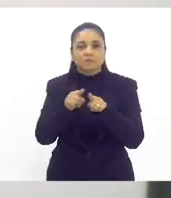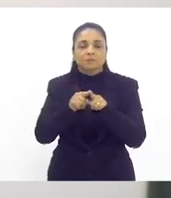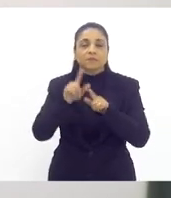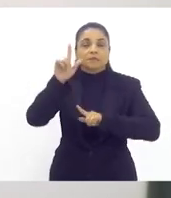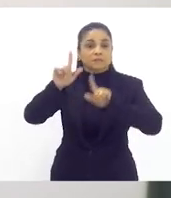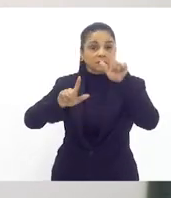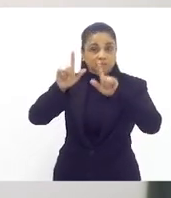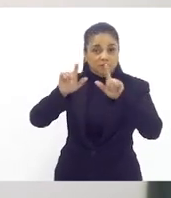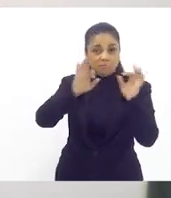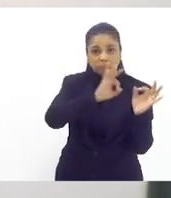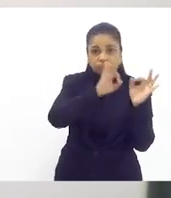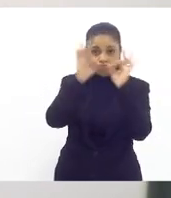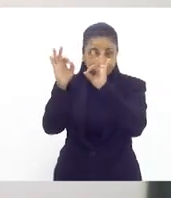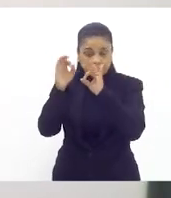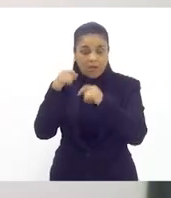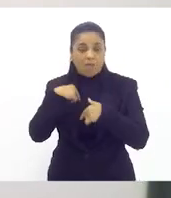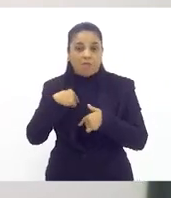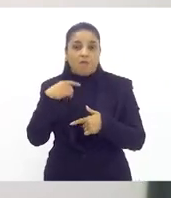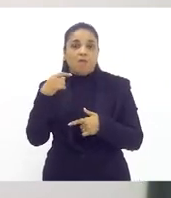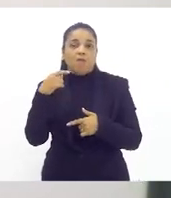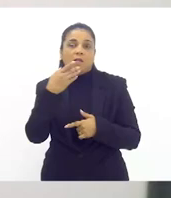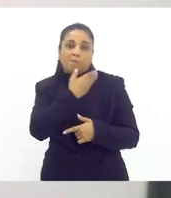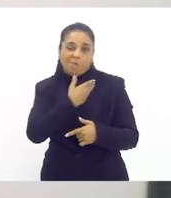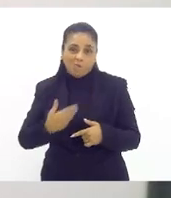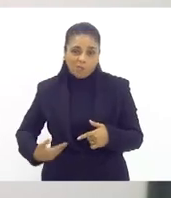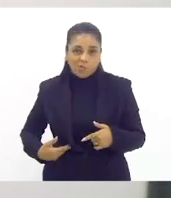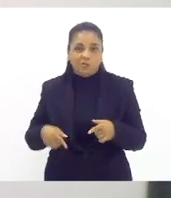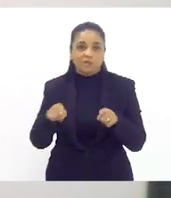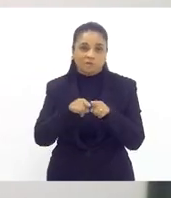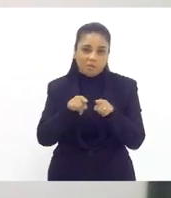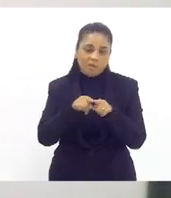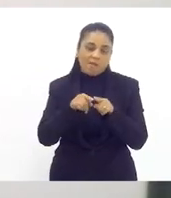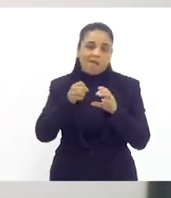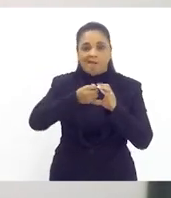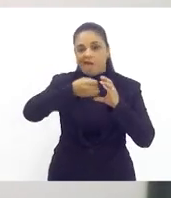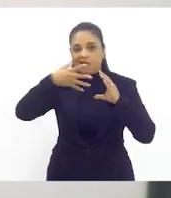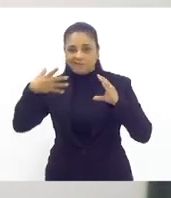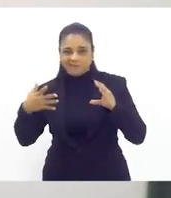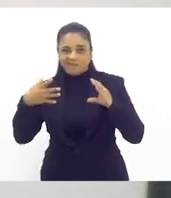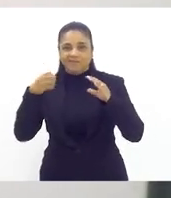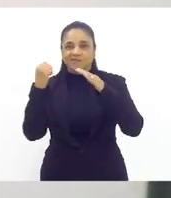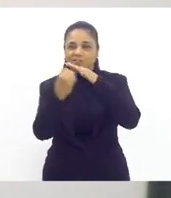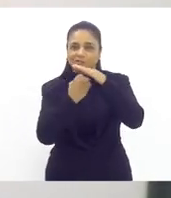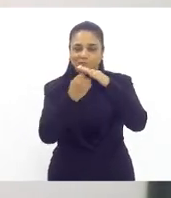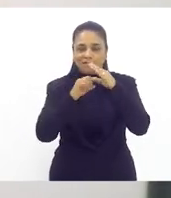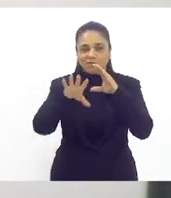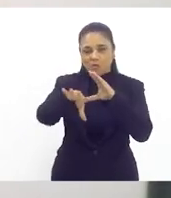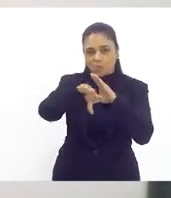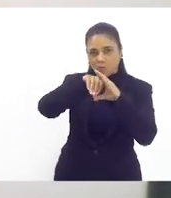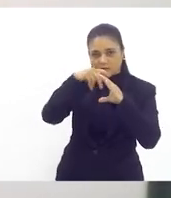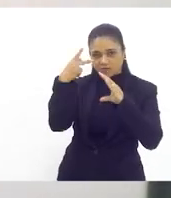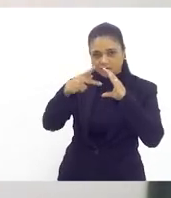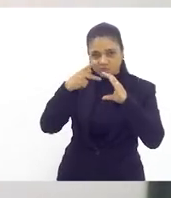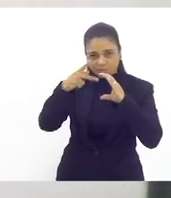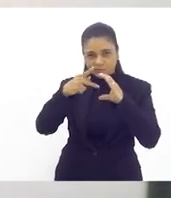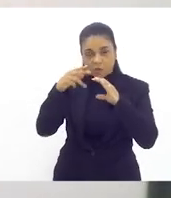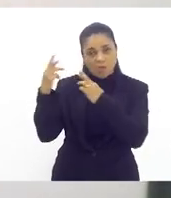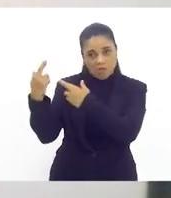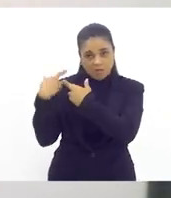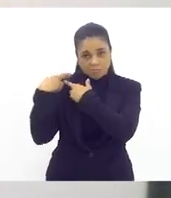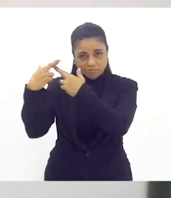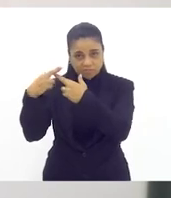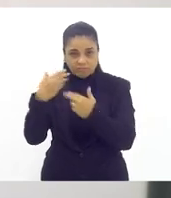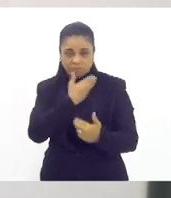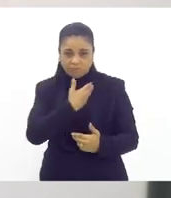TVS públicas e outros tipos de características desse tipo de empresas do audiovisual isso tudo é responsabilidade exclusiva dos